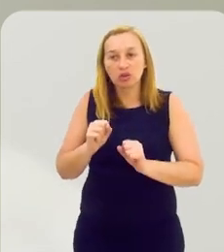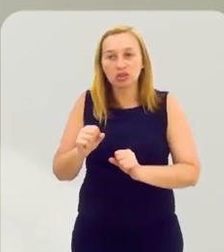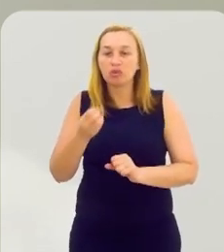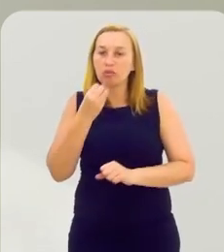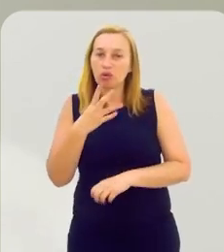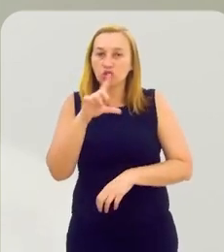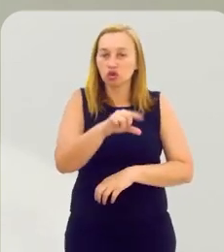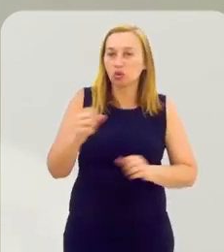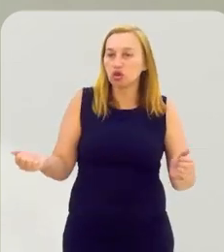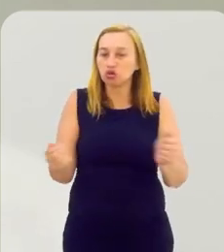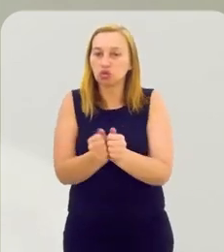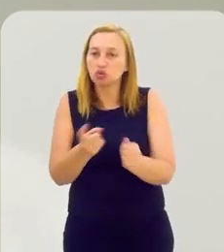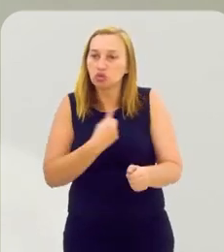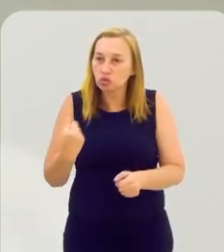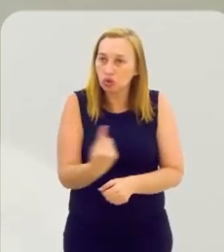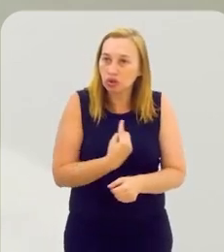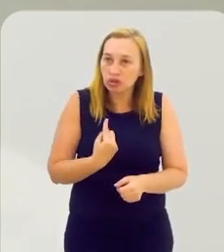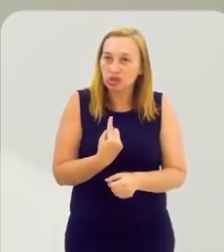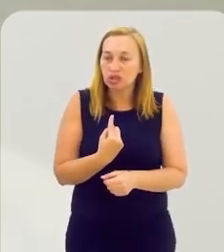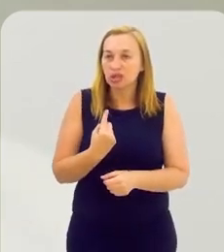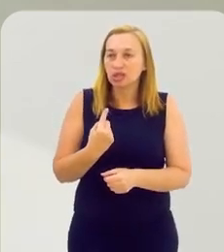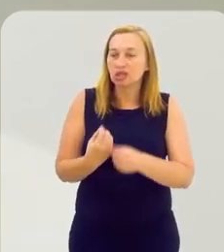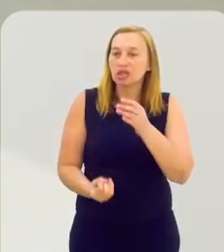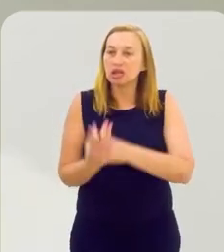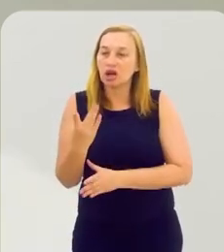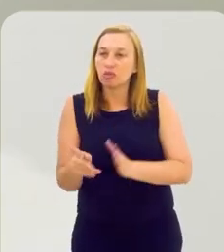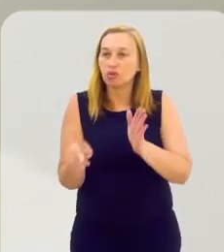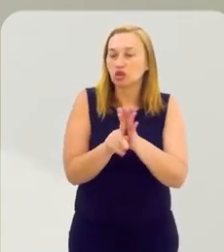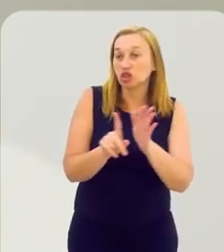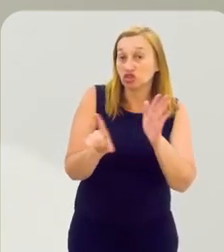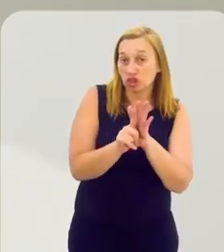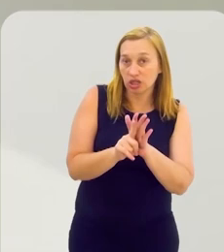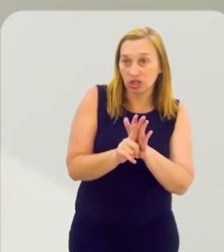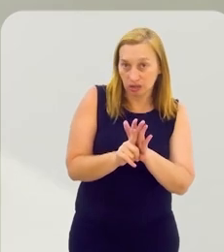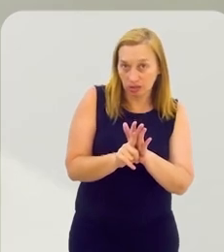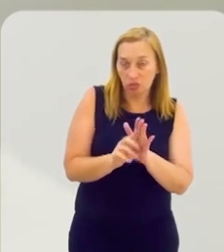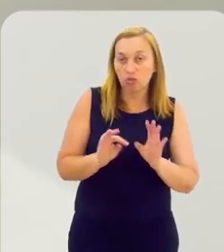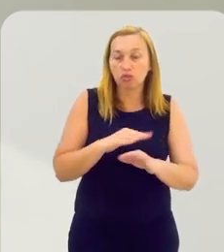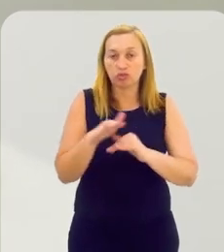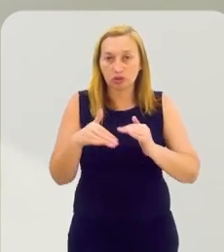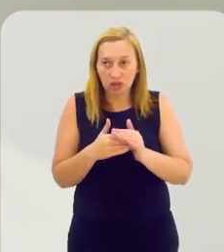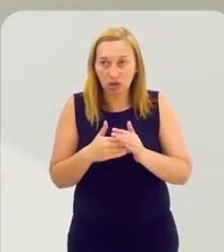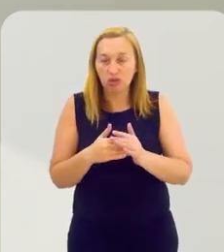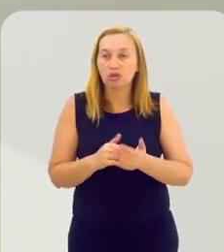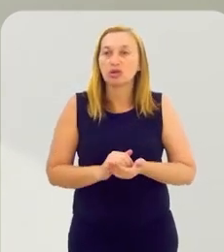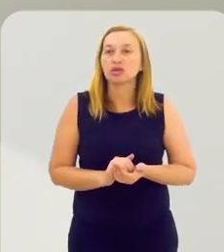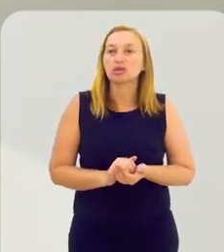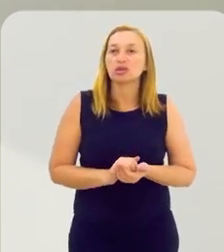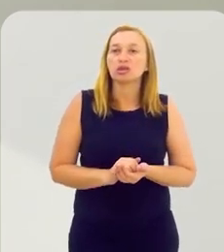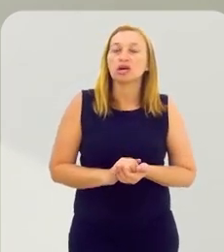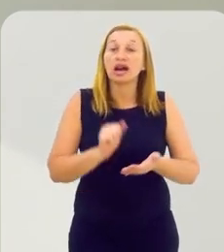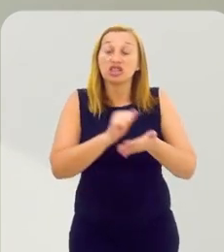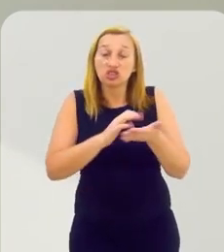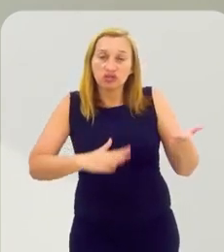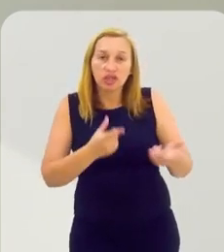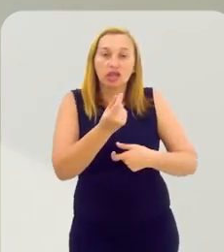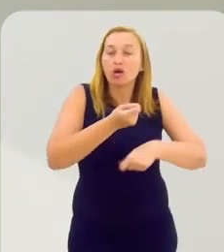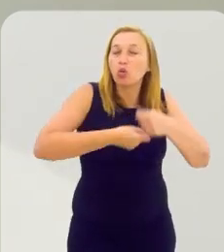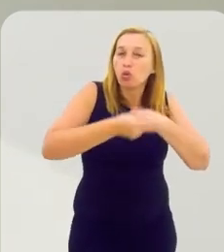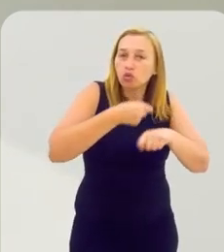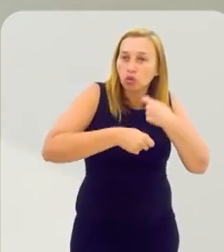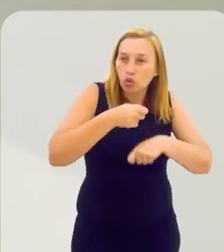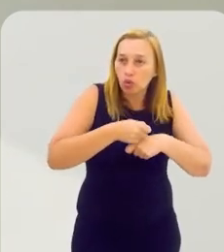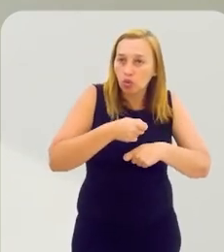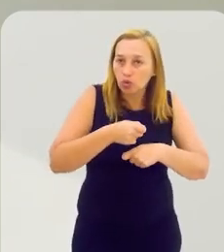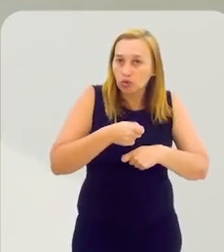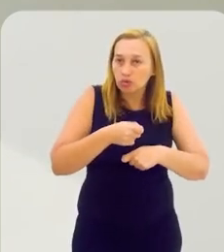e construir um consenso no qual os anseios sociais como um todo estejam ali abarcados, mas também a atividade econômica